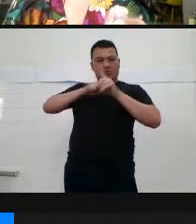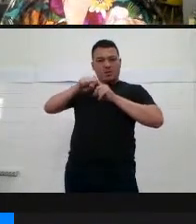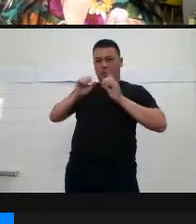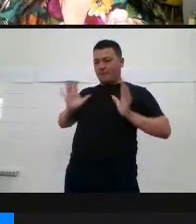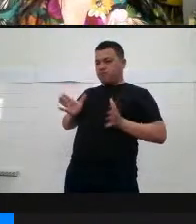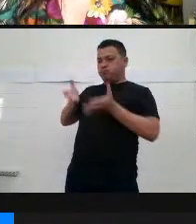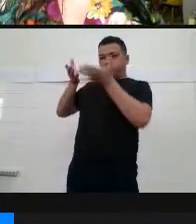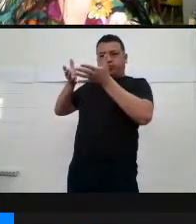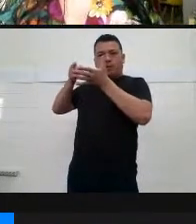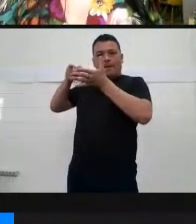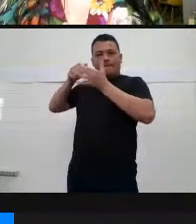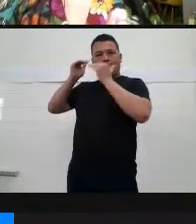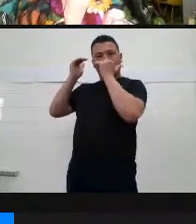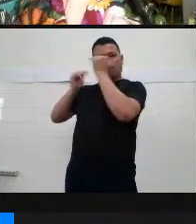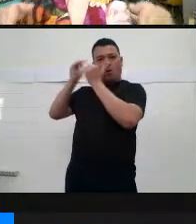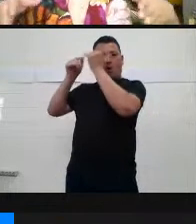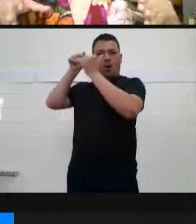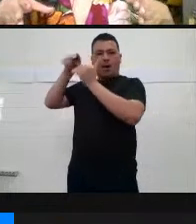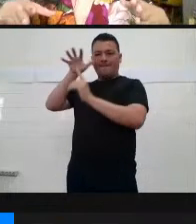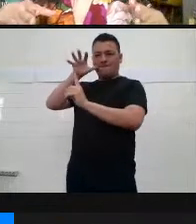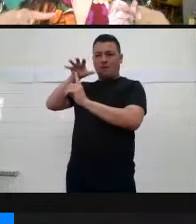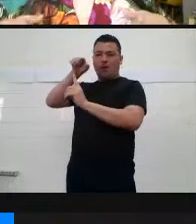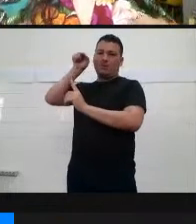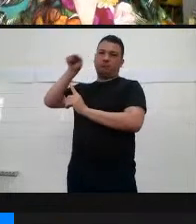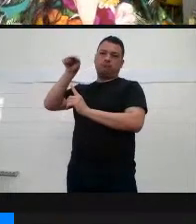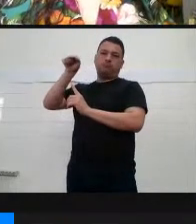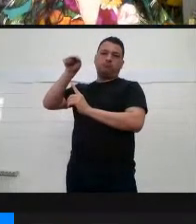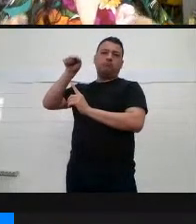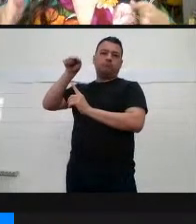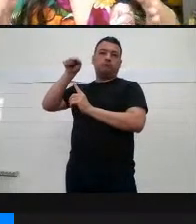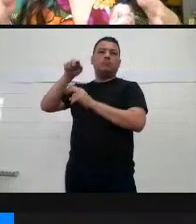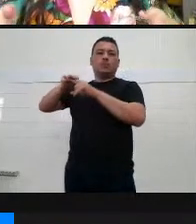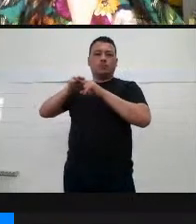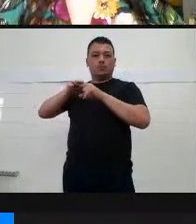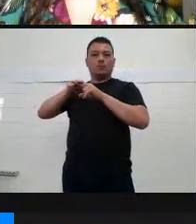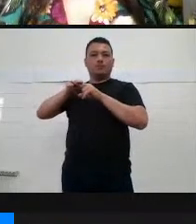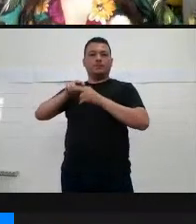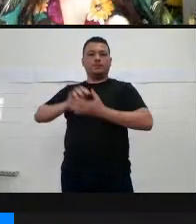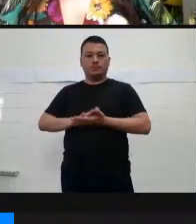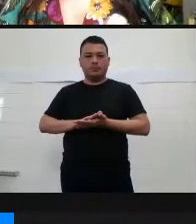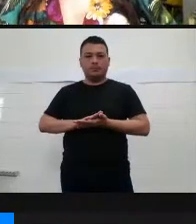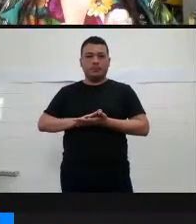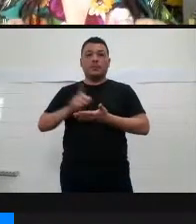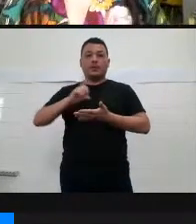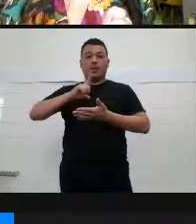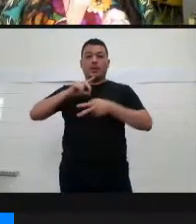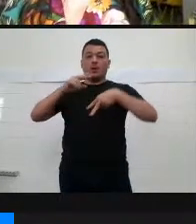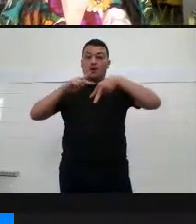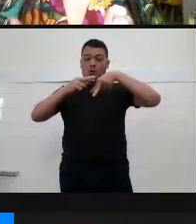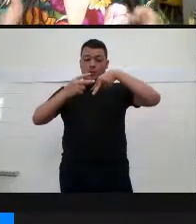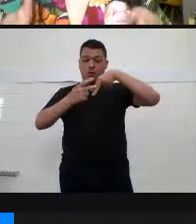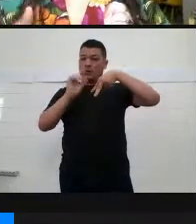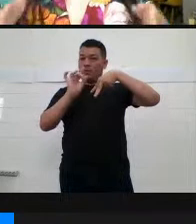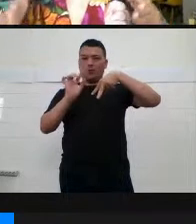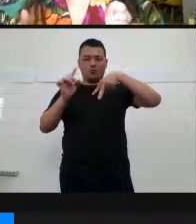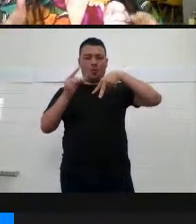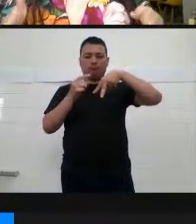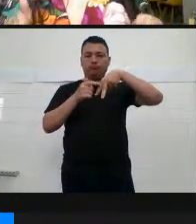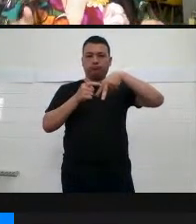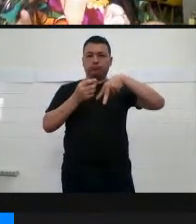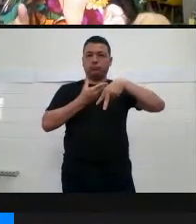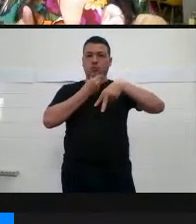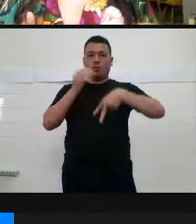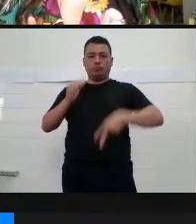torno dessa ideia, né, de um telos masculino. Por quê? Porque ele vai